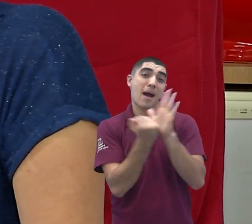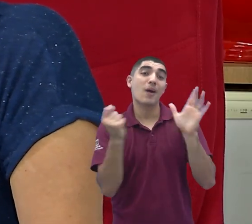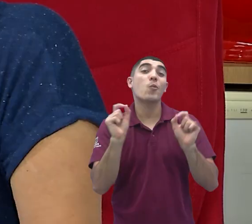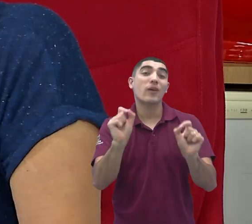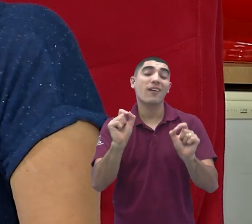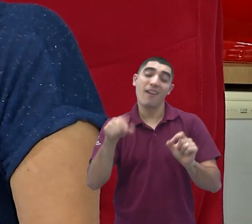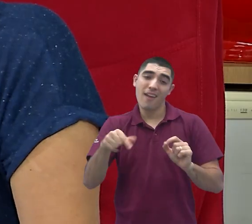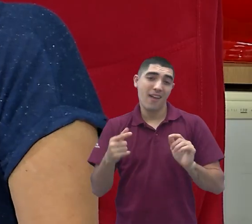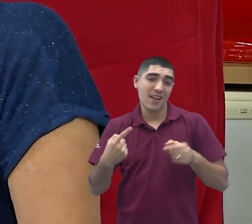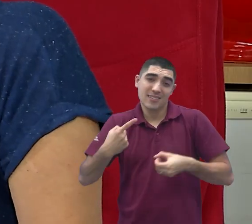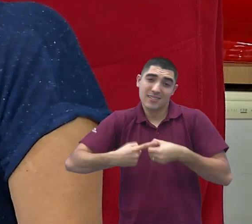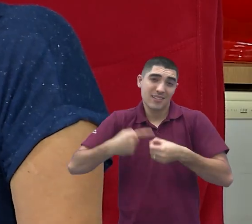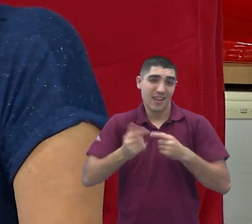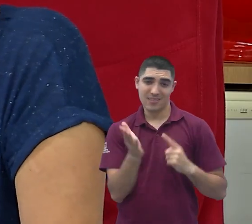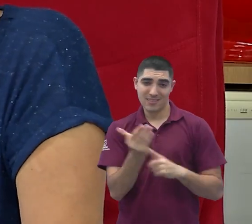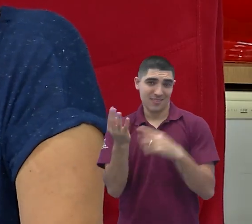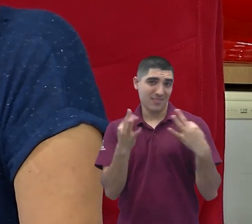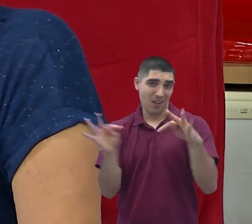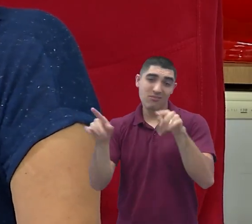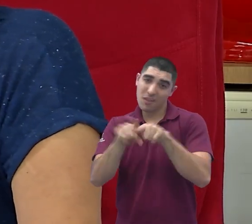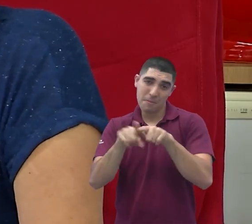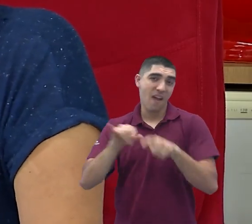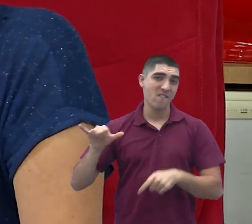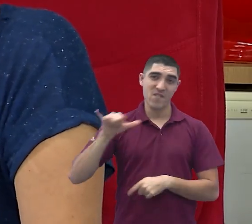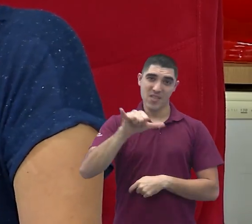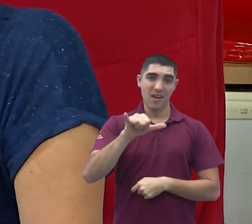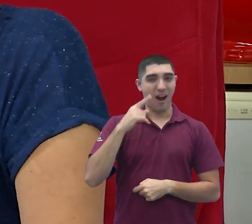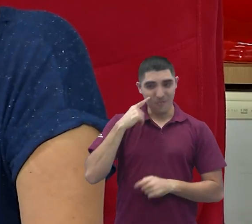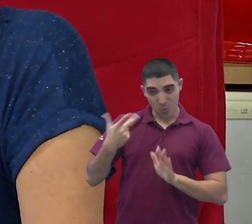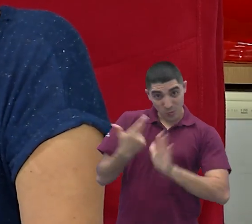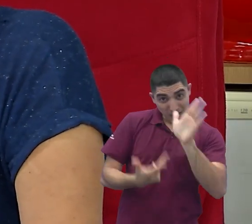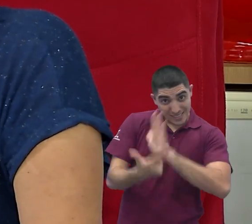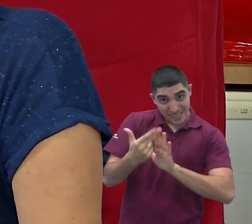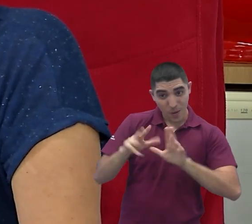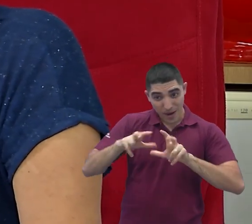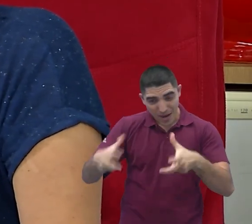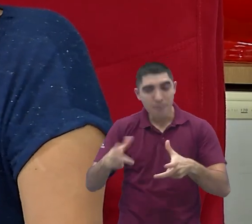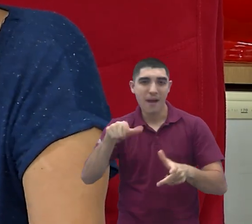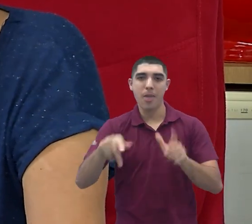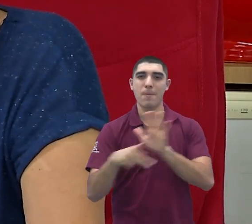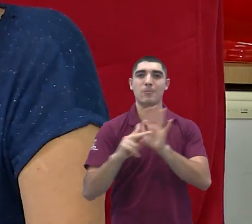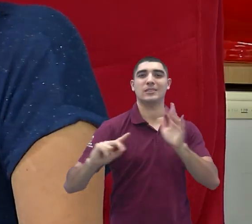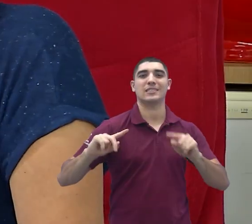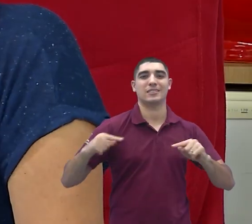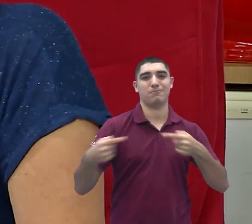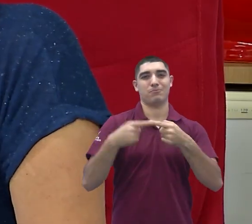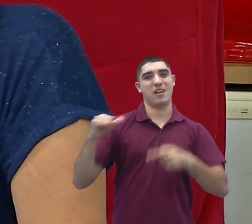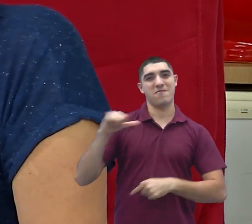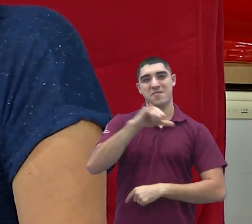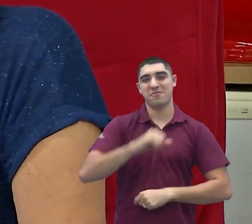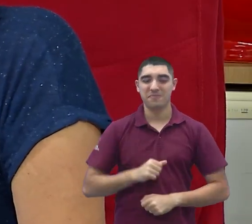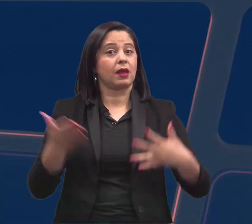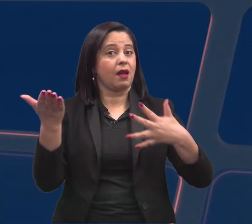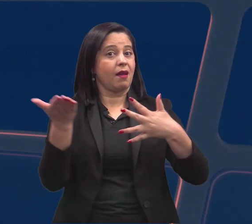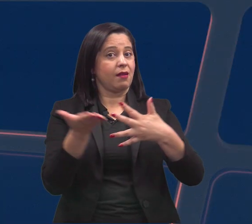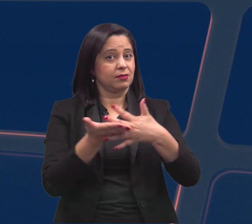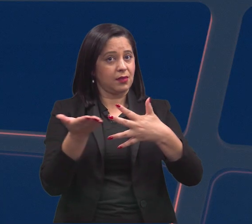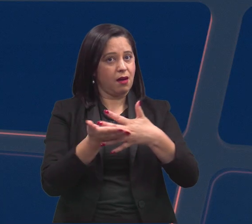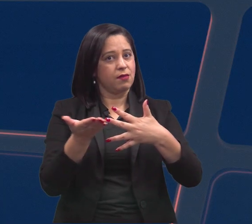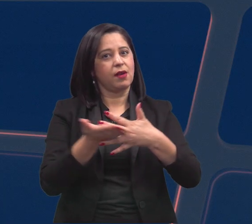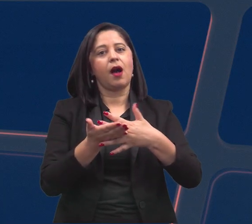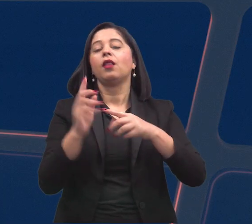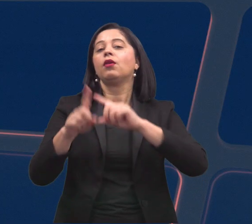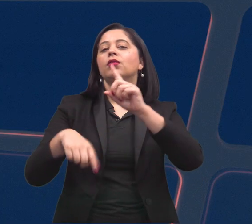escolhida, que é a marca da cidade. A cidade da tecnologia, a cidade do avião, é o desenho da Câmara Municipal.